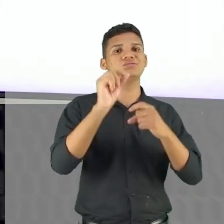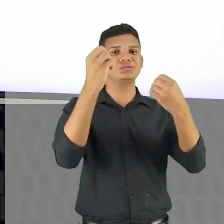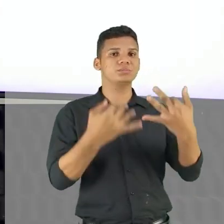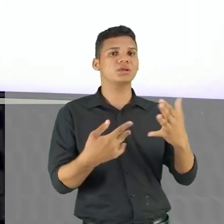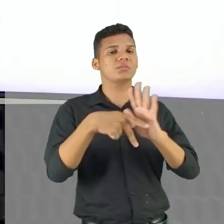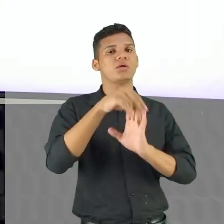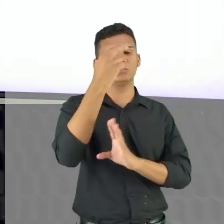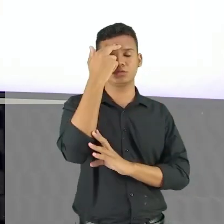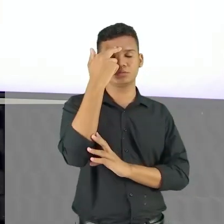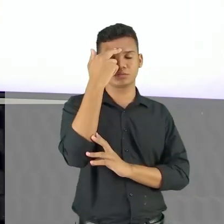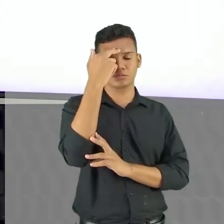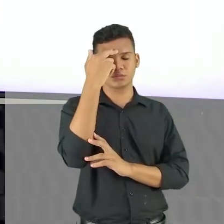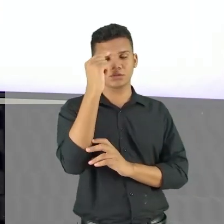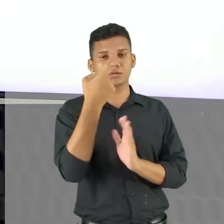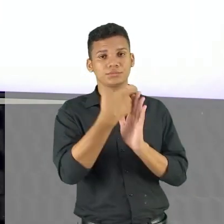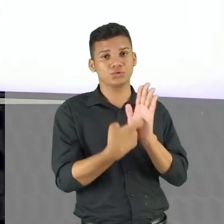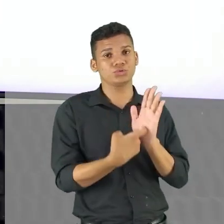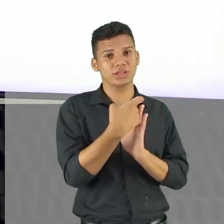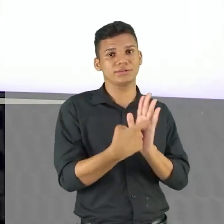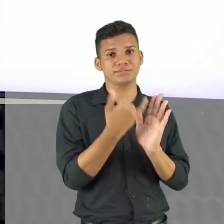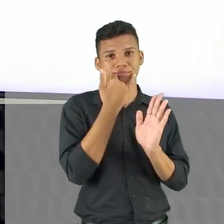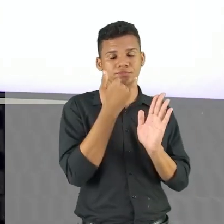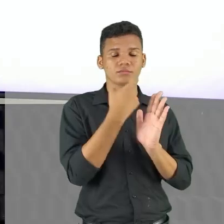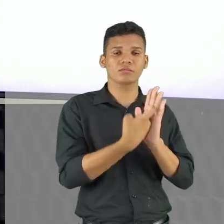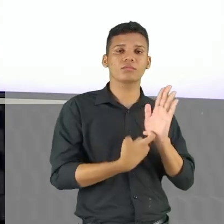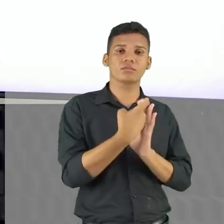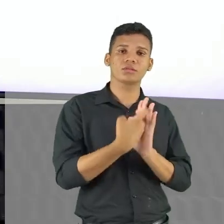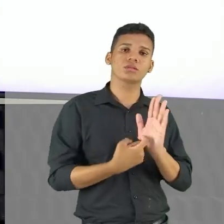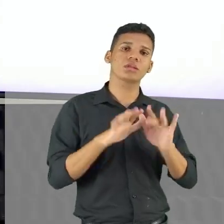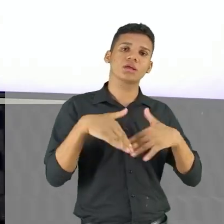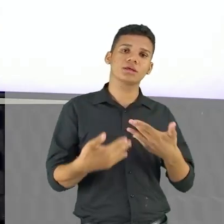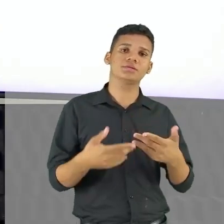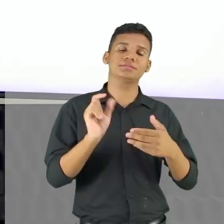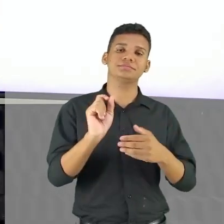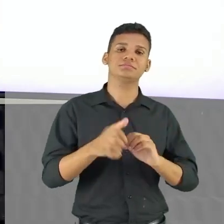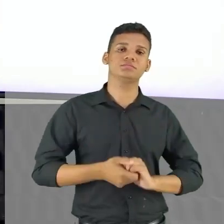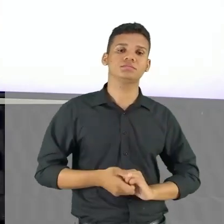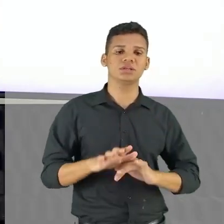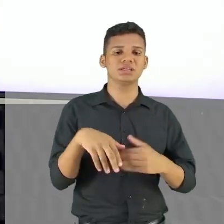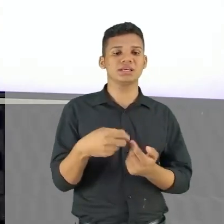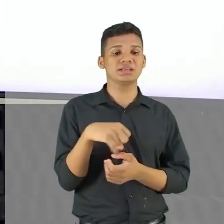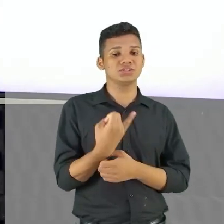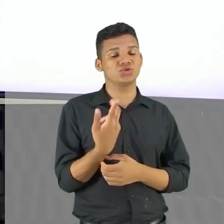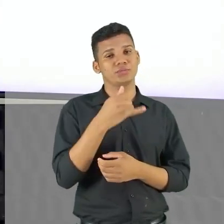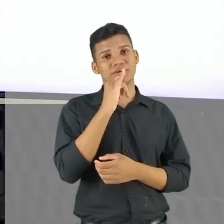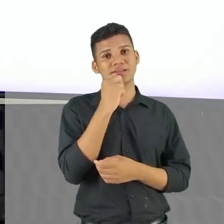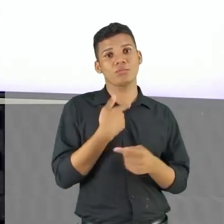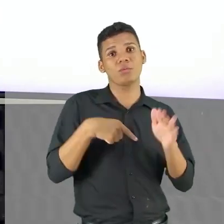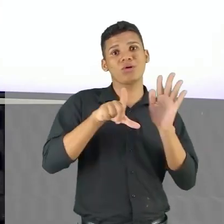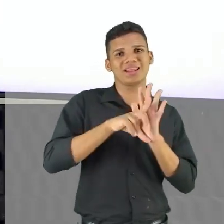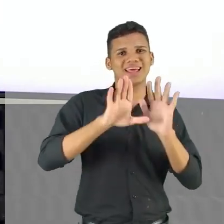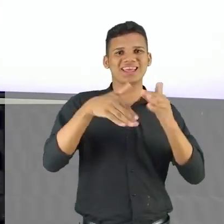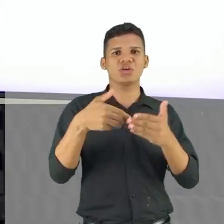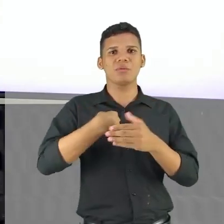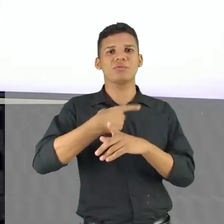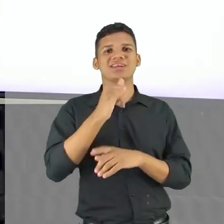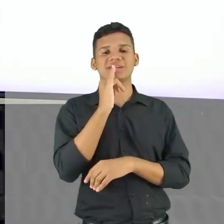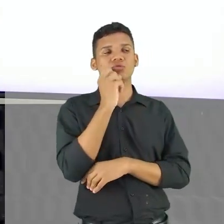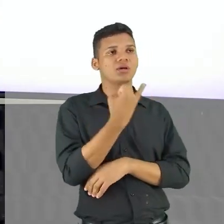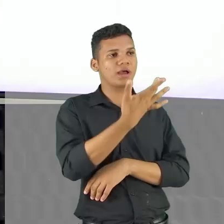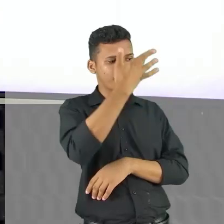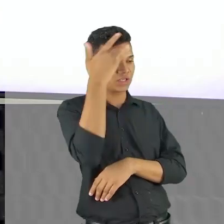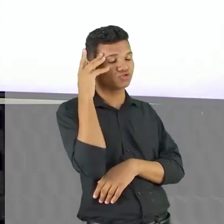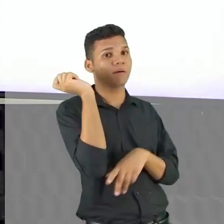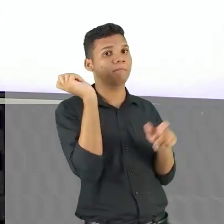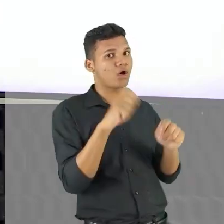texto acentuou o processo de. Bem, se eu atrelo por lei que uma pessoa só pode ser proprietária